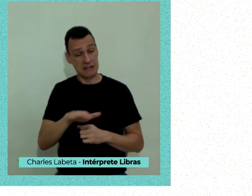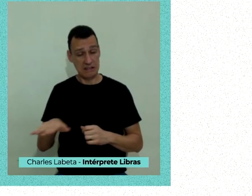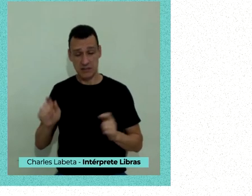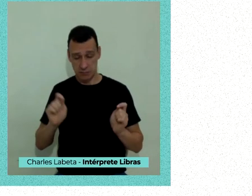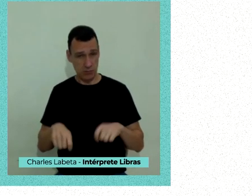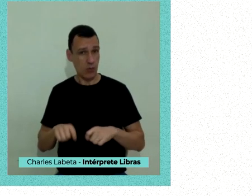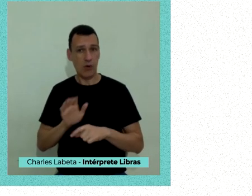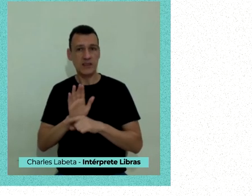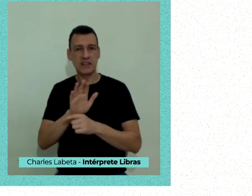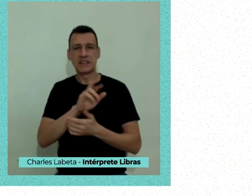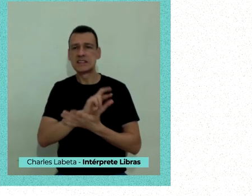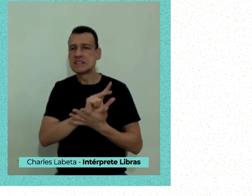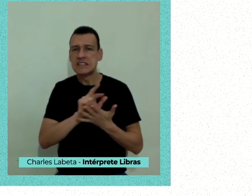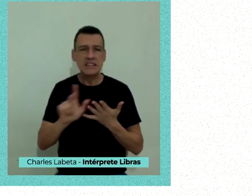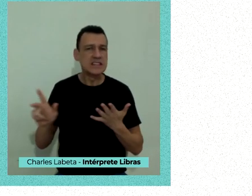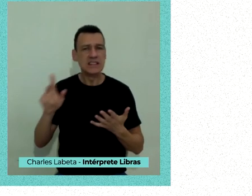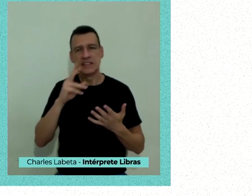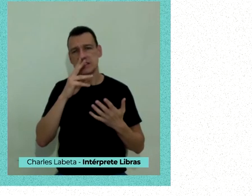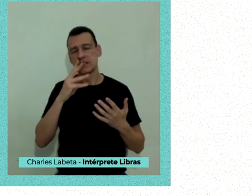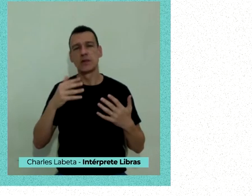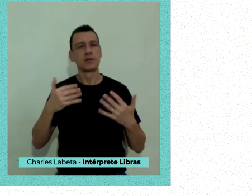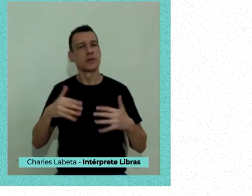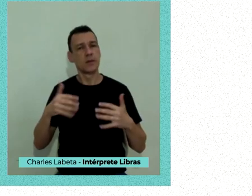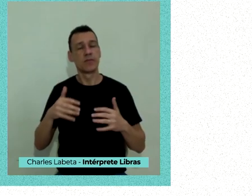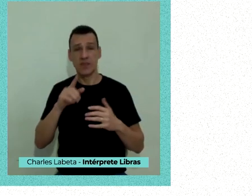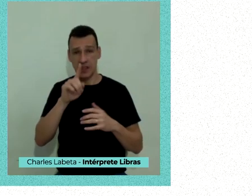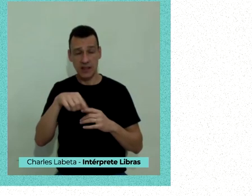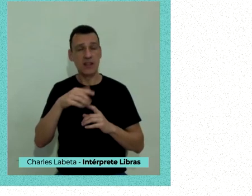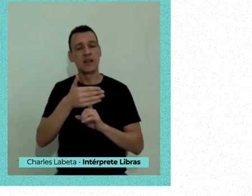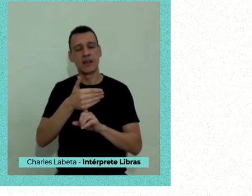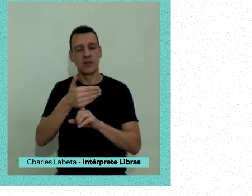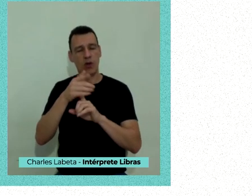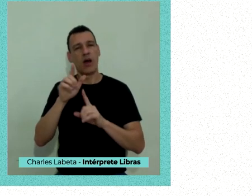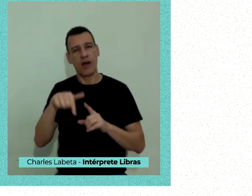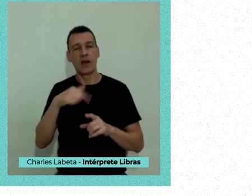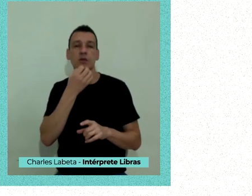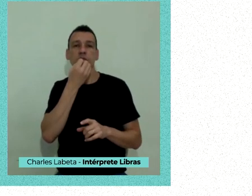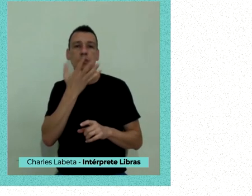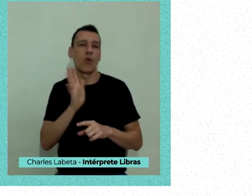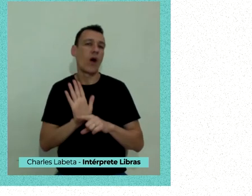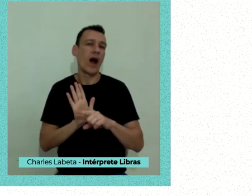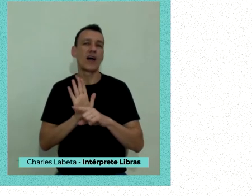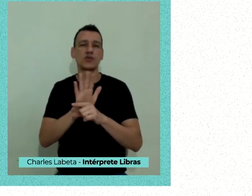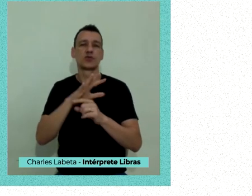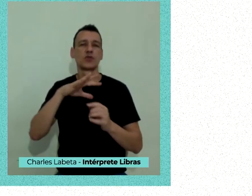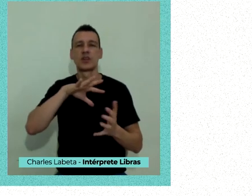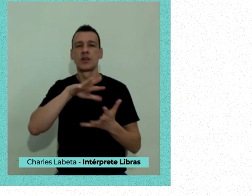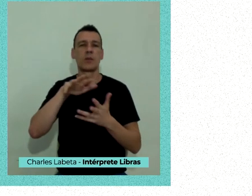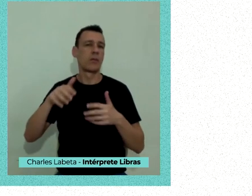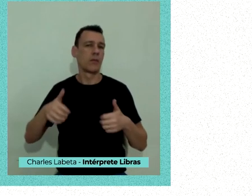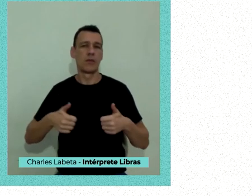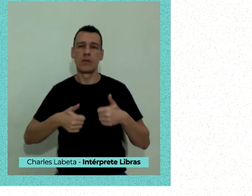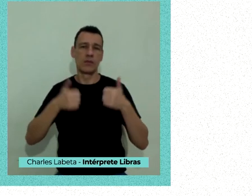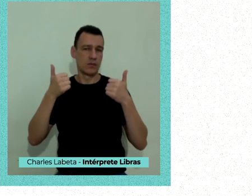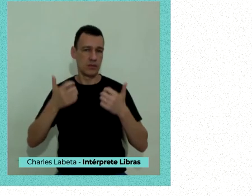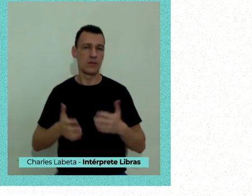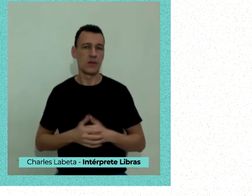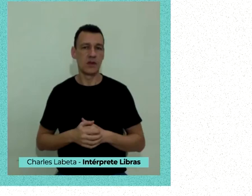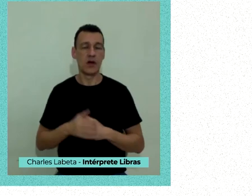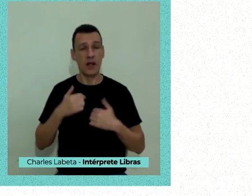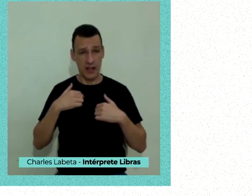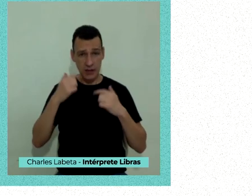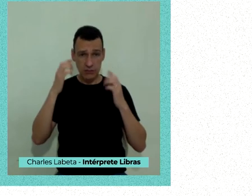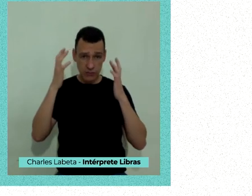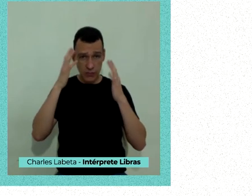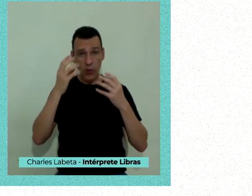é... como a tecnologia é uma ferramenta para um mundo melhor, né? Onde eu consigo avaliar como seria,